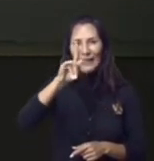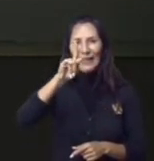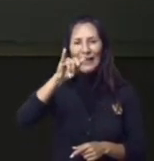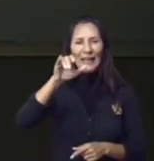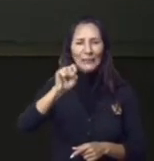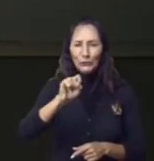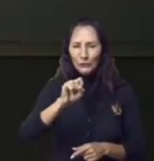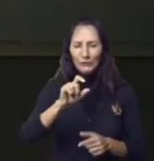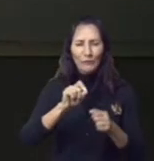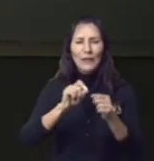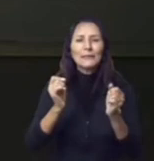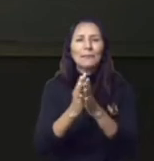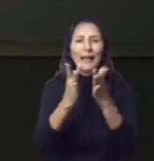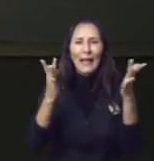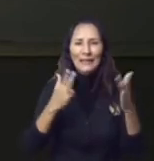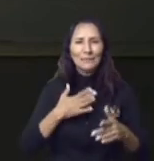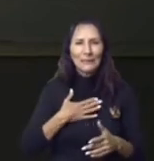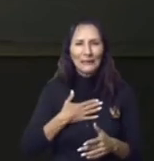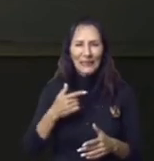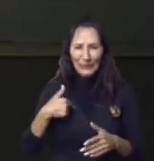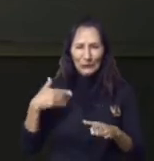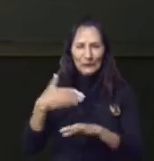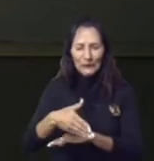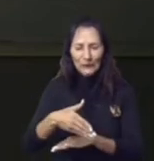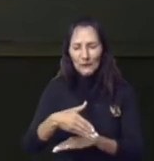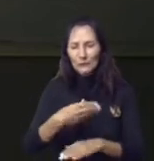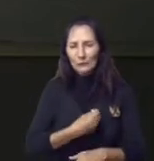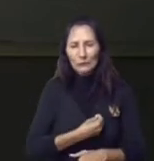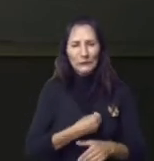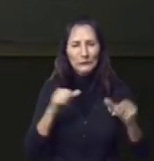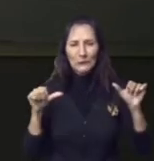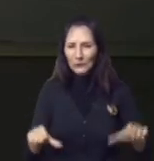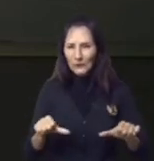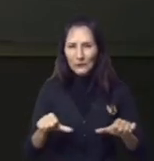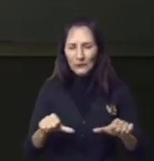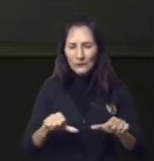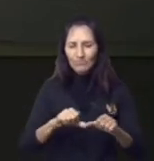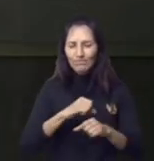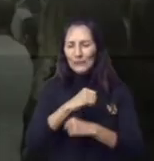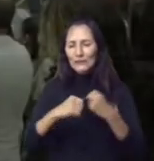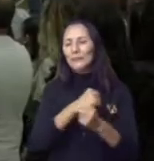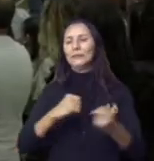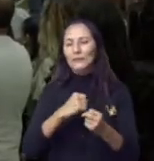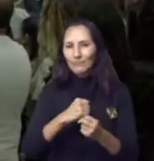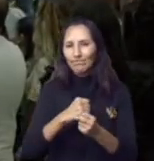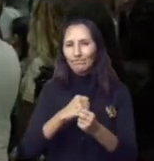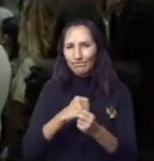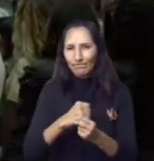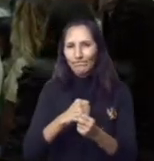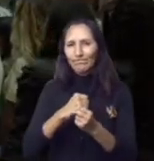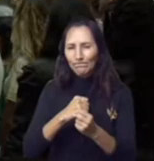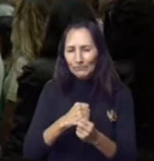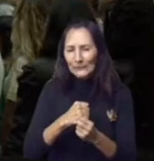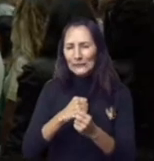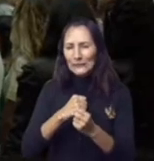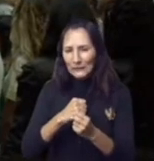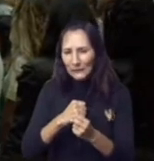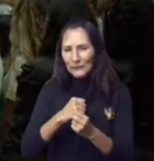Eu entrei aqui arrebentado. E esse nó que não saía da minha